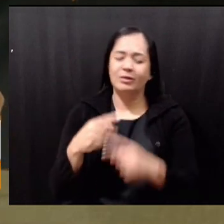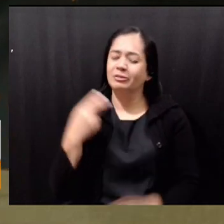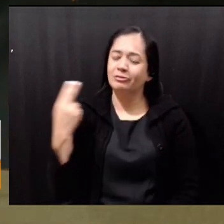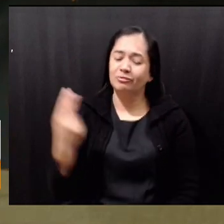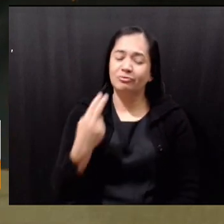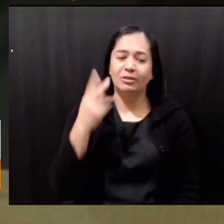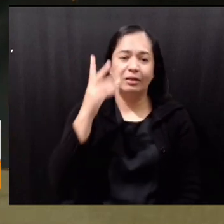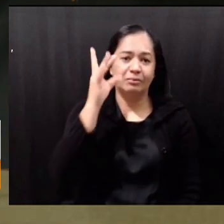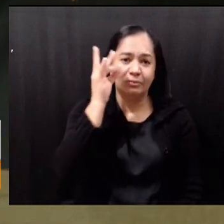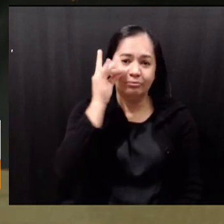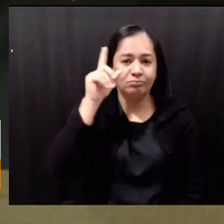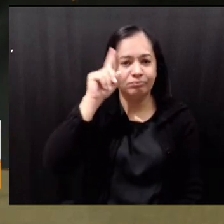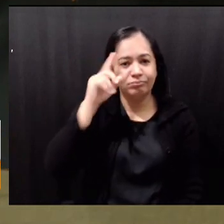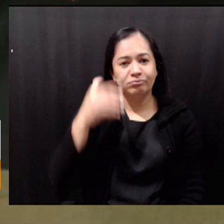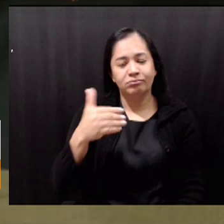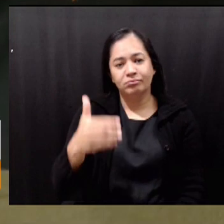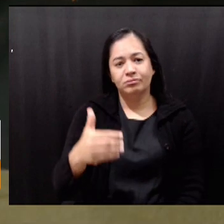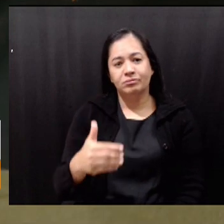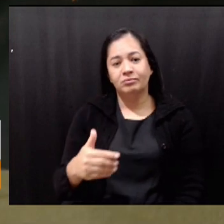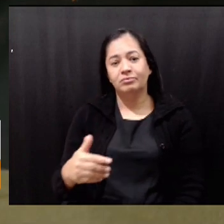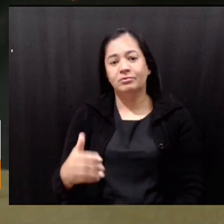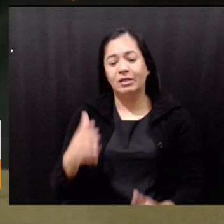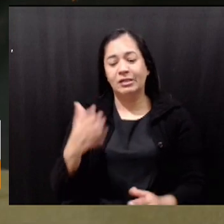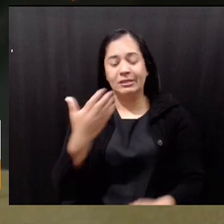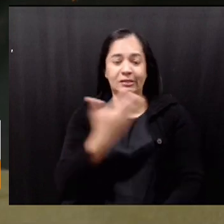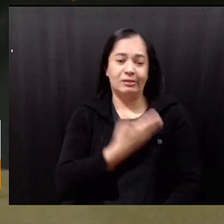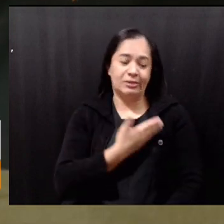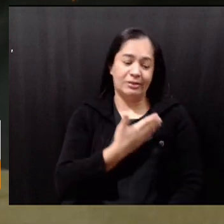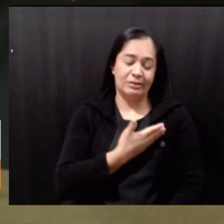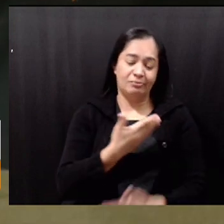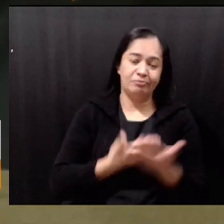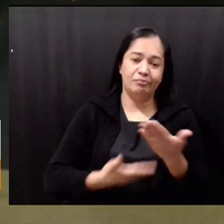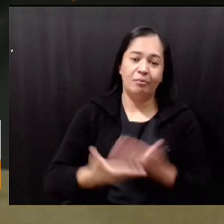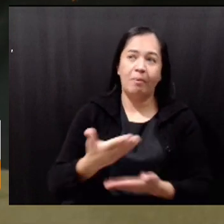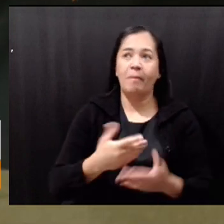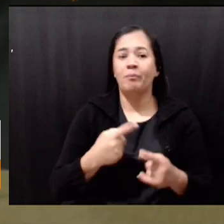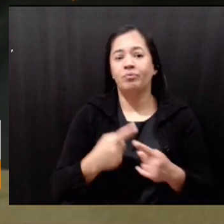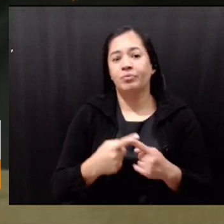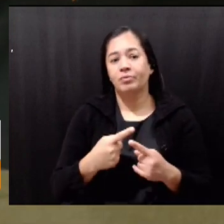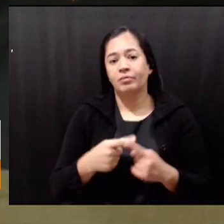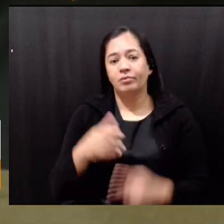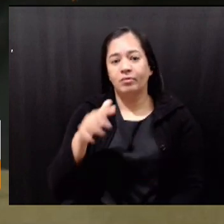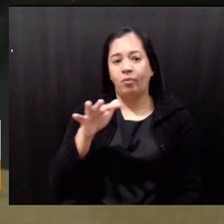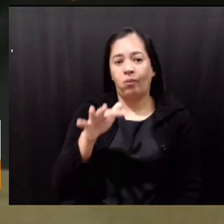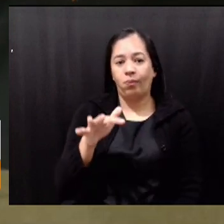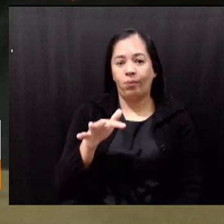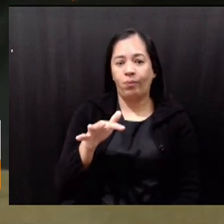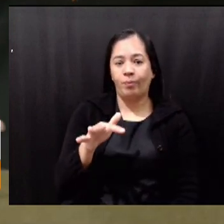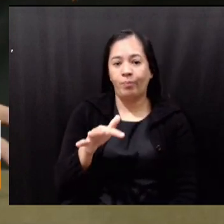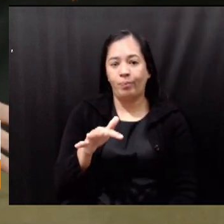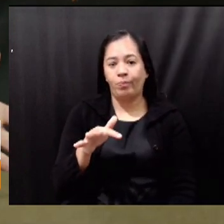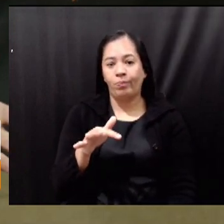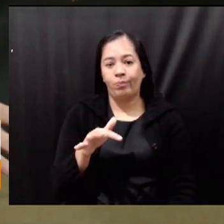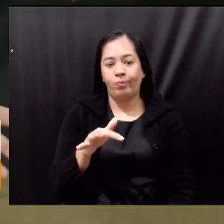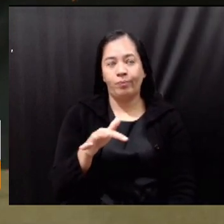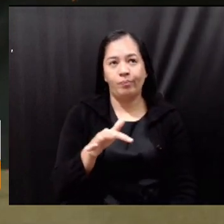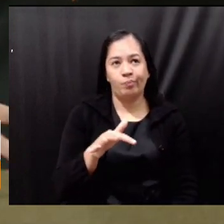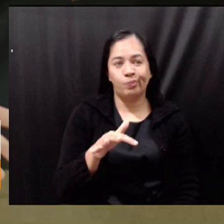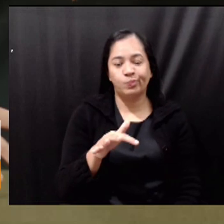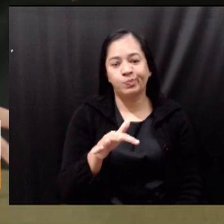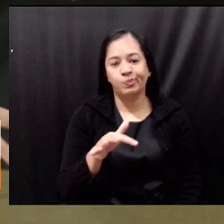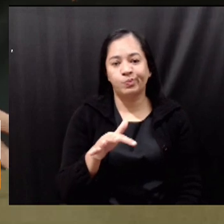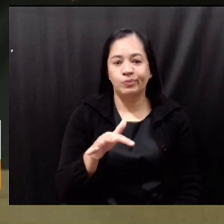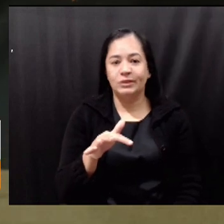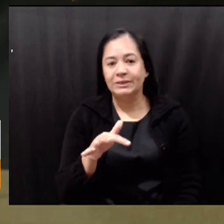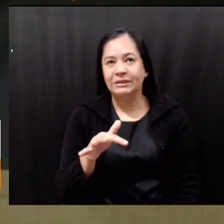diariamente nas amizades, Arthur? Porque às vezes você tem uma amizade e aquela amizade é